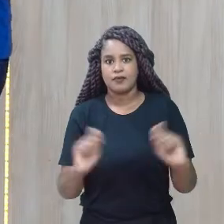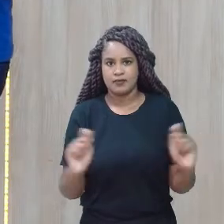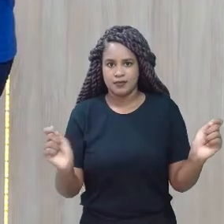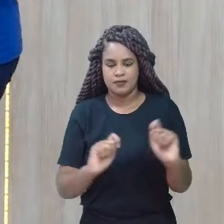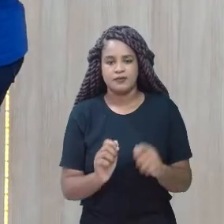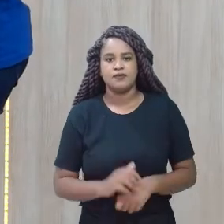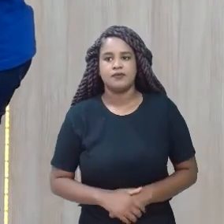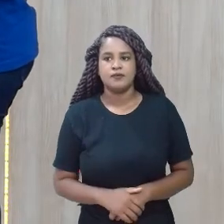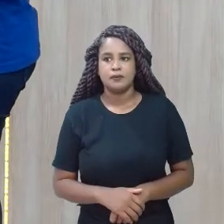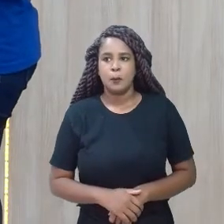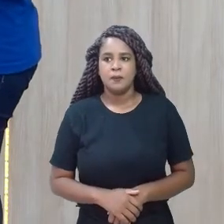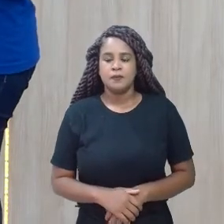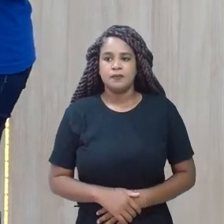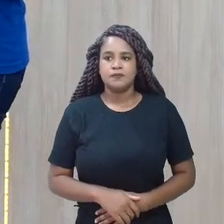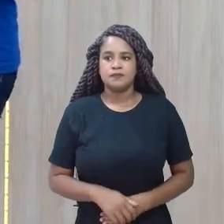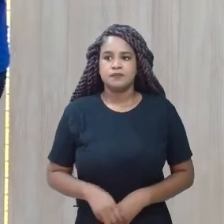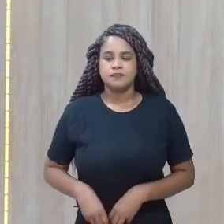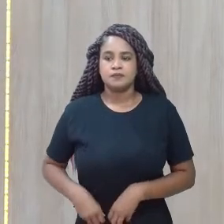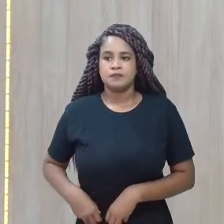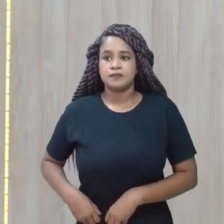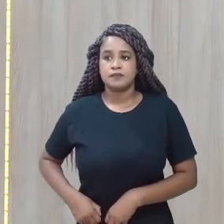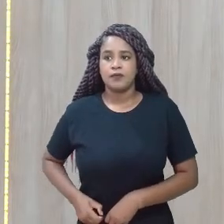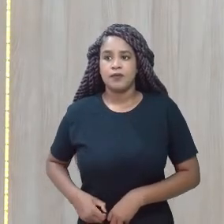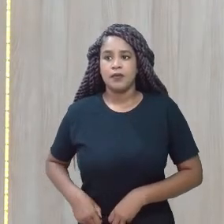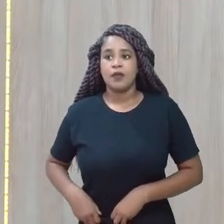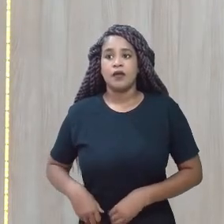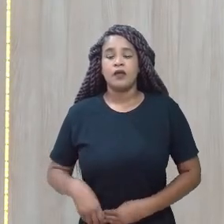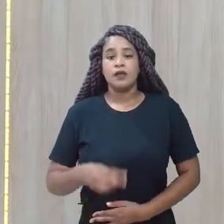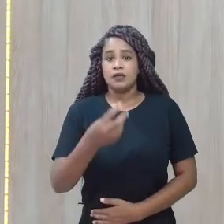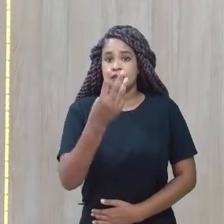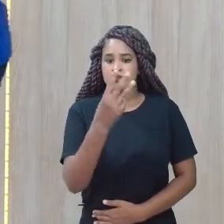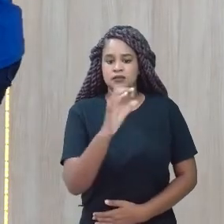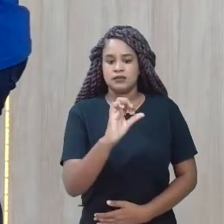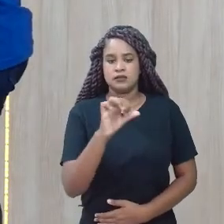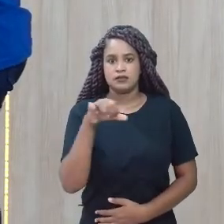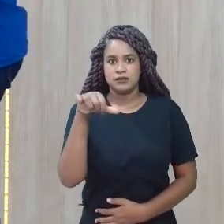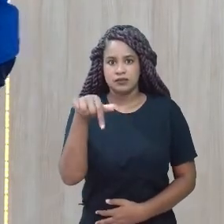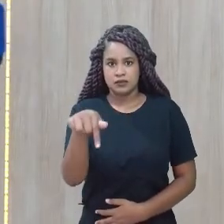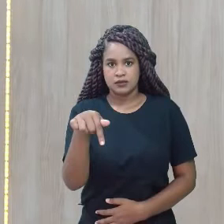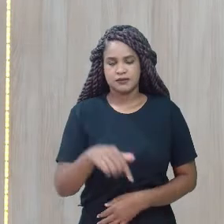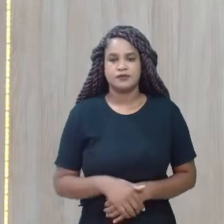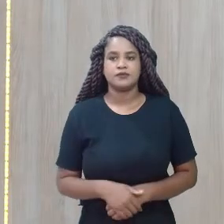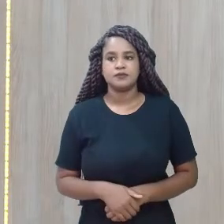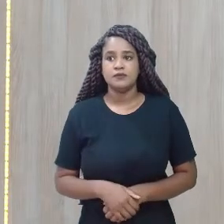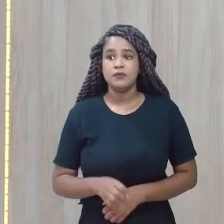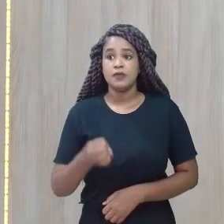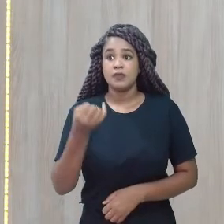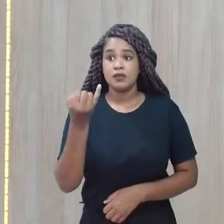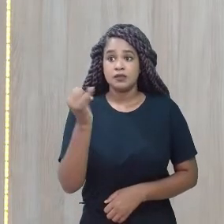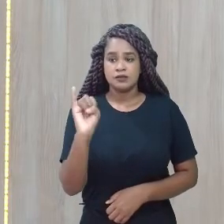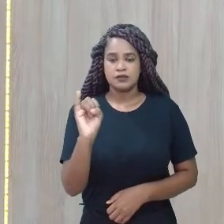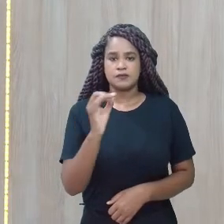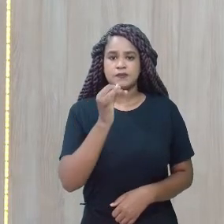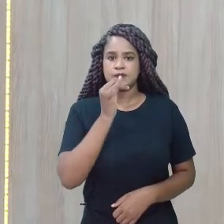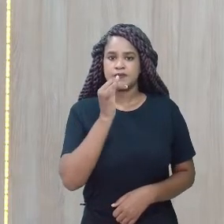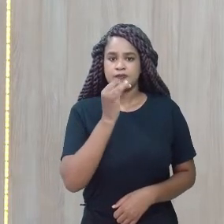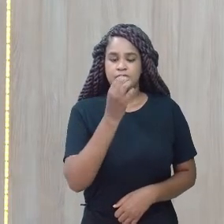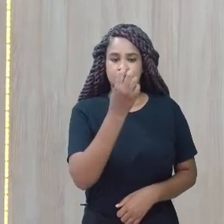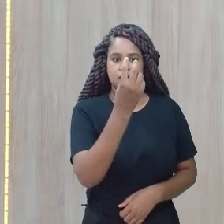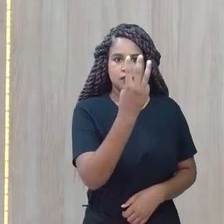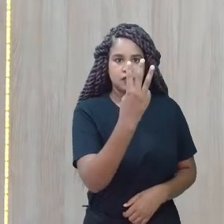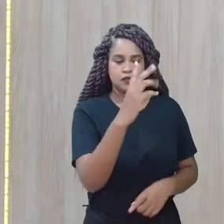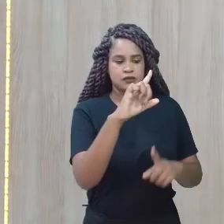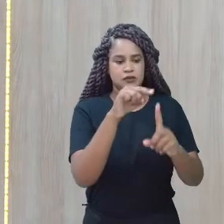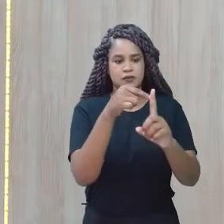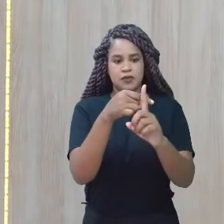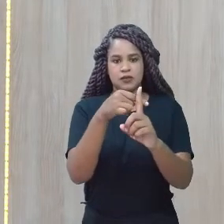tá certo? Agora, o número 307. 307, se eu pegar e somar 3, 0 e